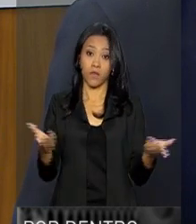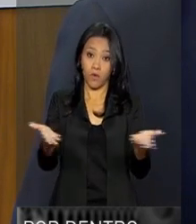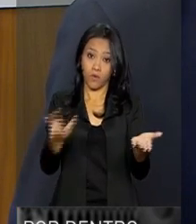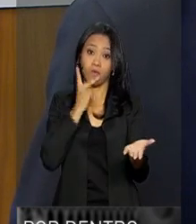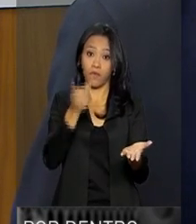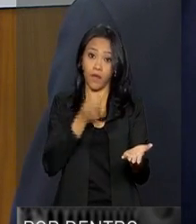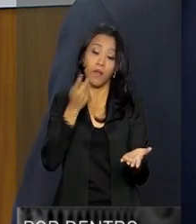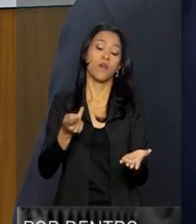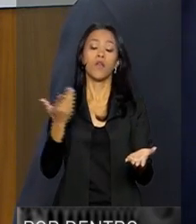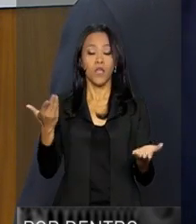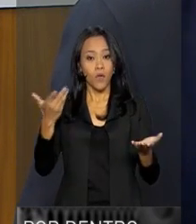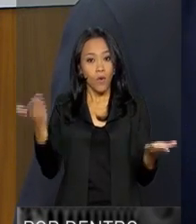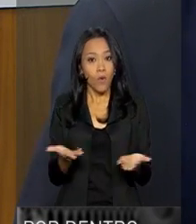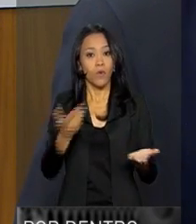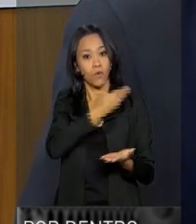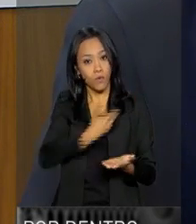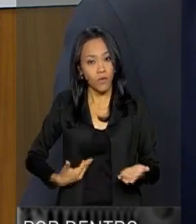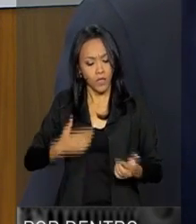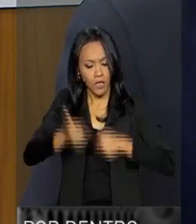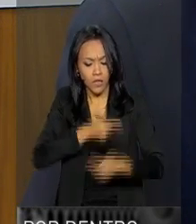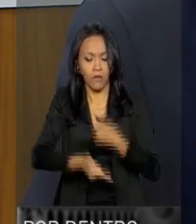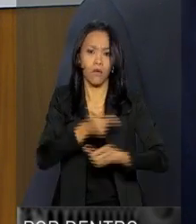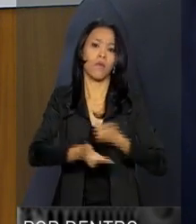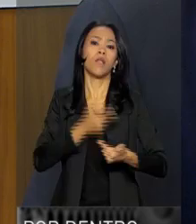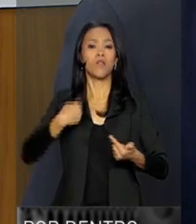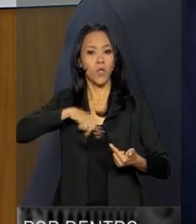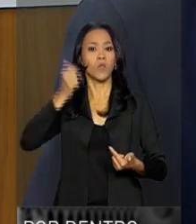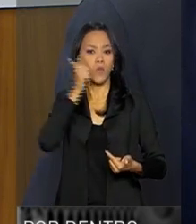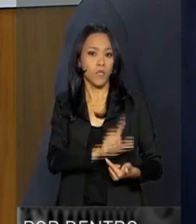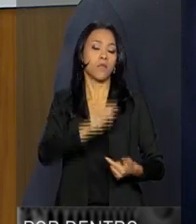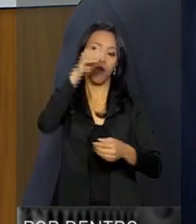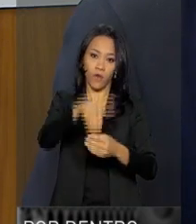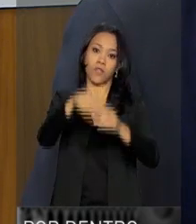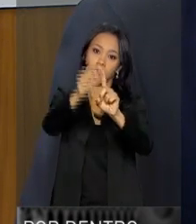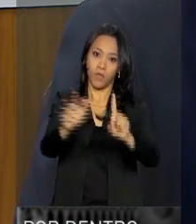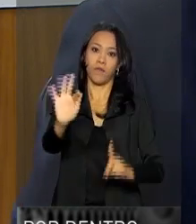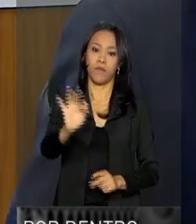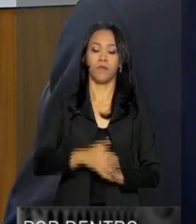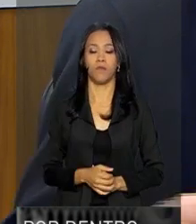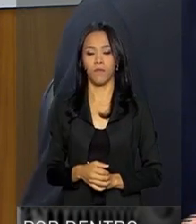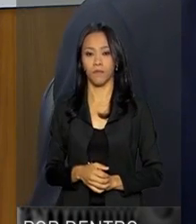dedicação nosso esforço é no sentido de que tenhamos a votação em fevereiro